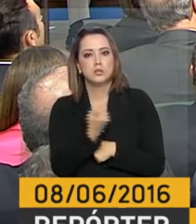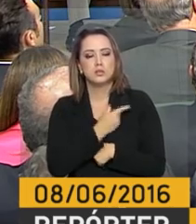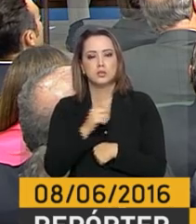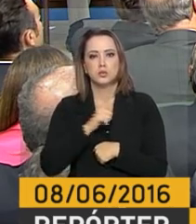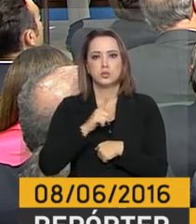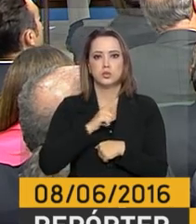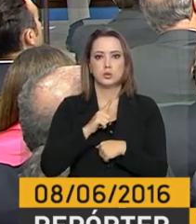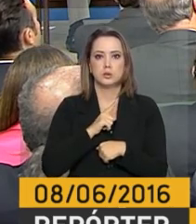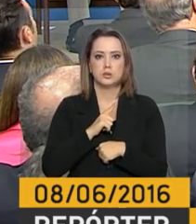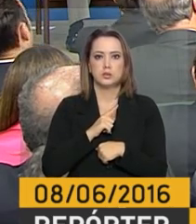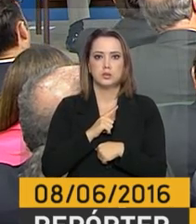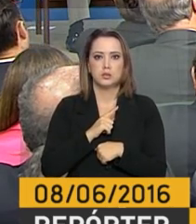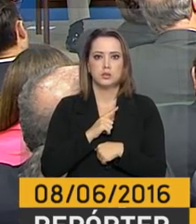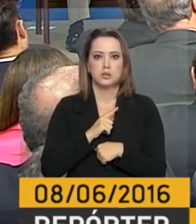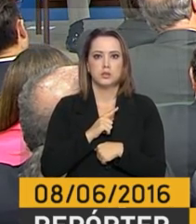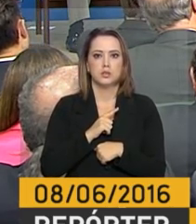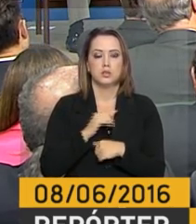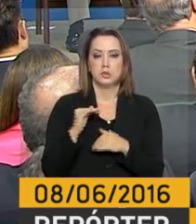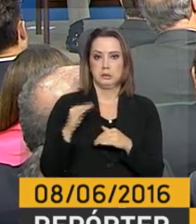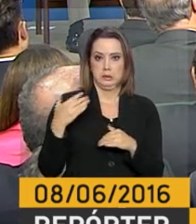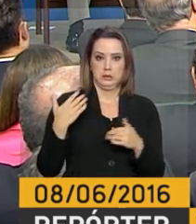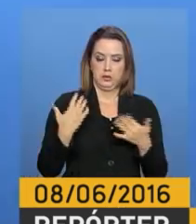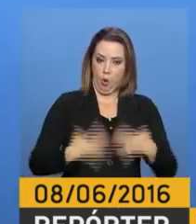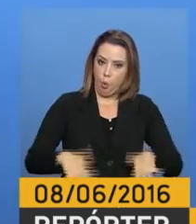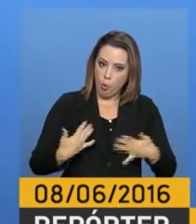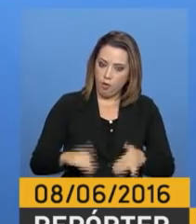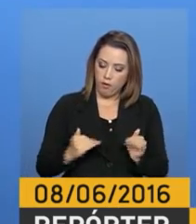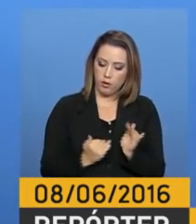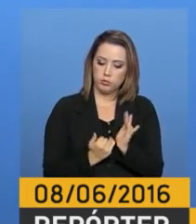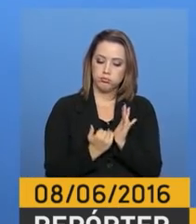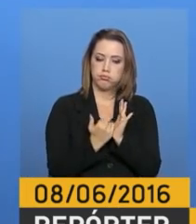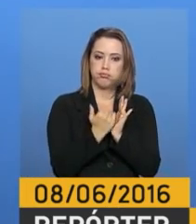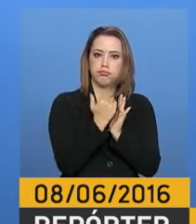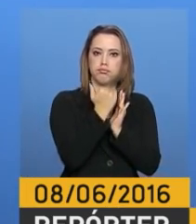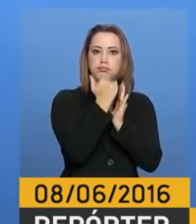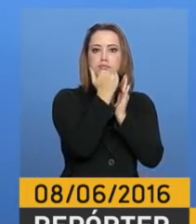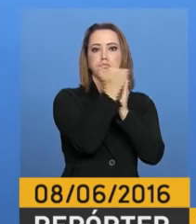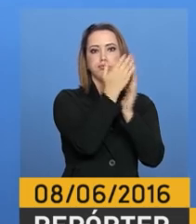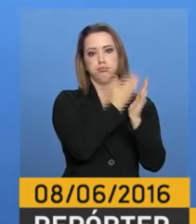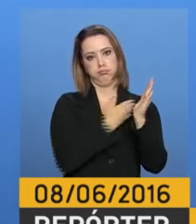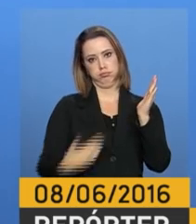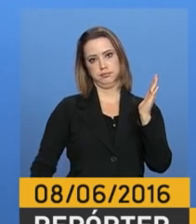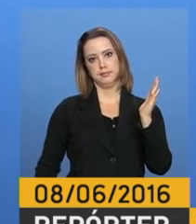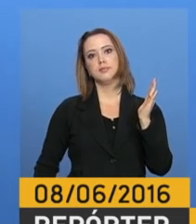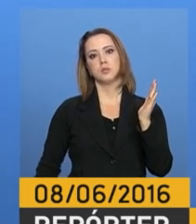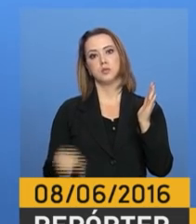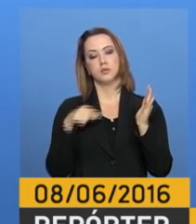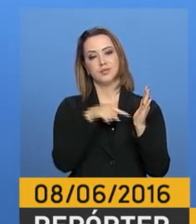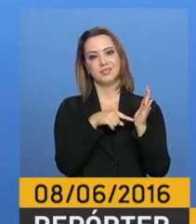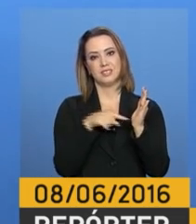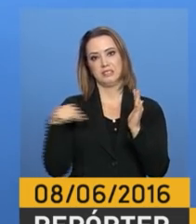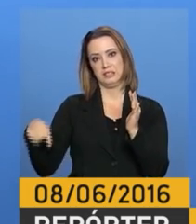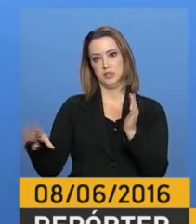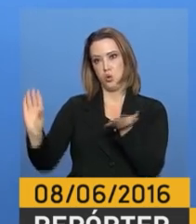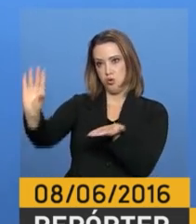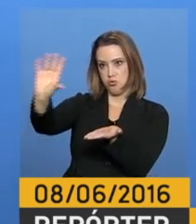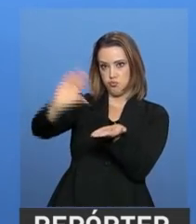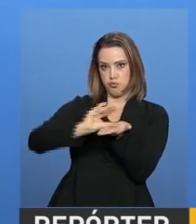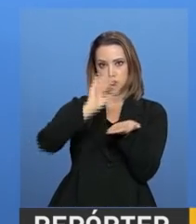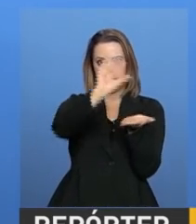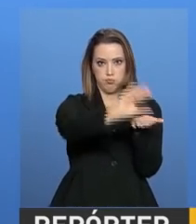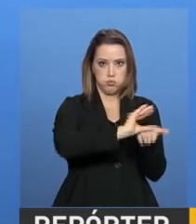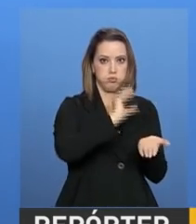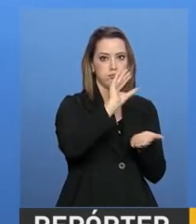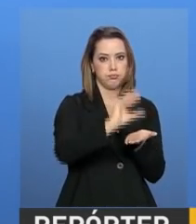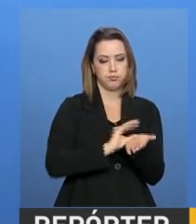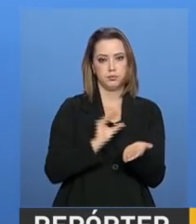aceleração do aumento das despesas públicas enquanto que houve uma eh queda